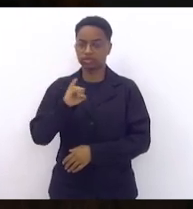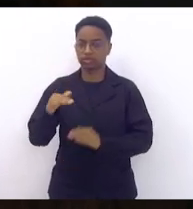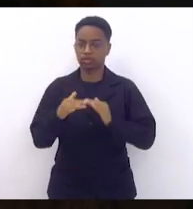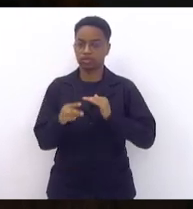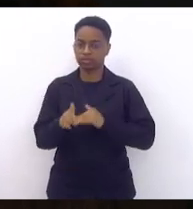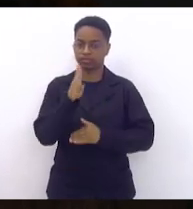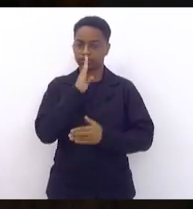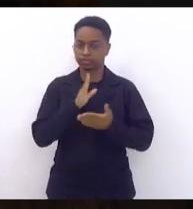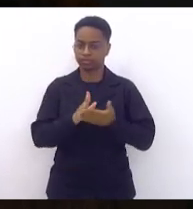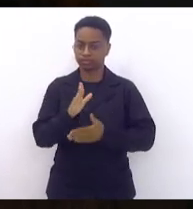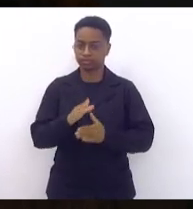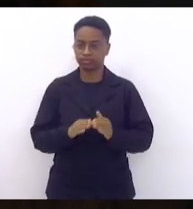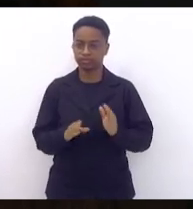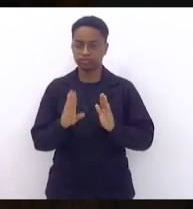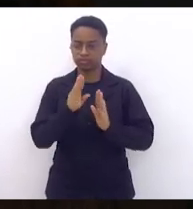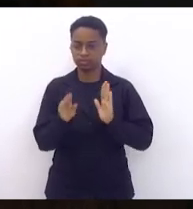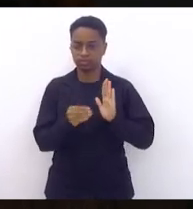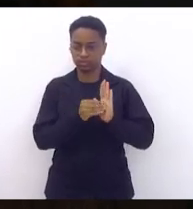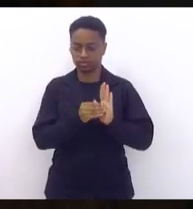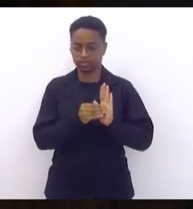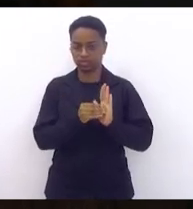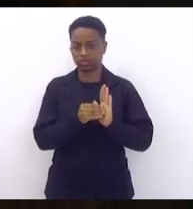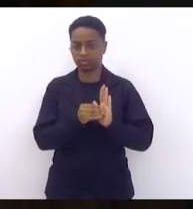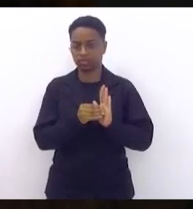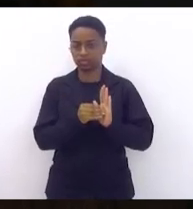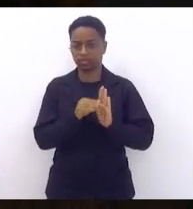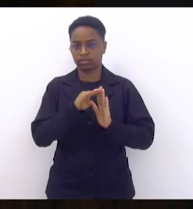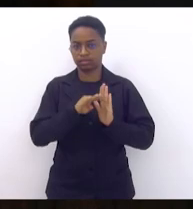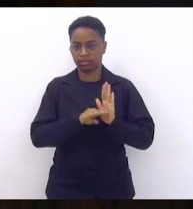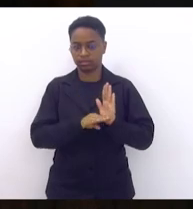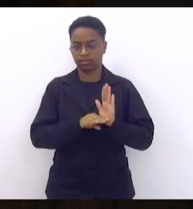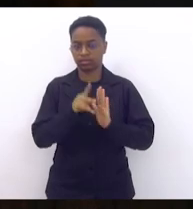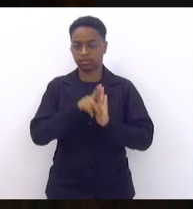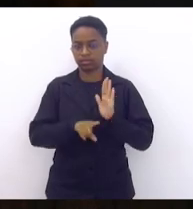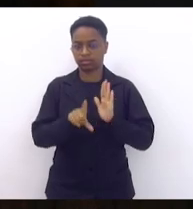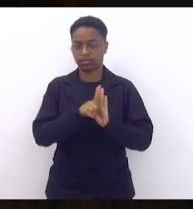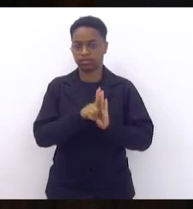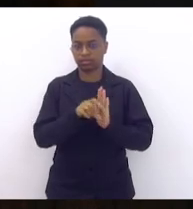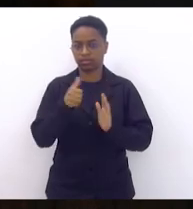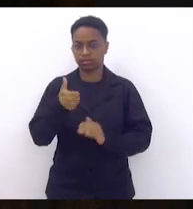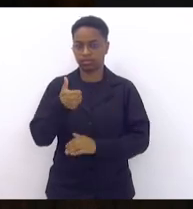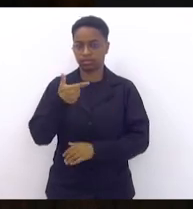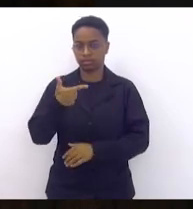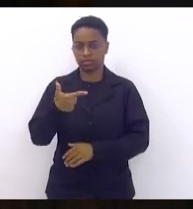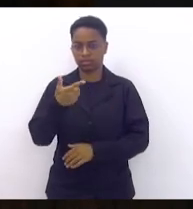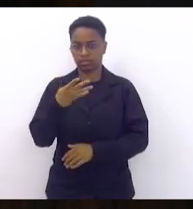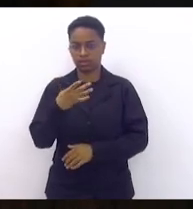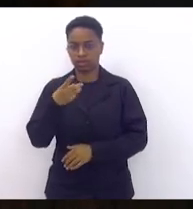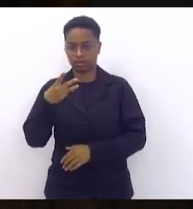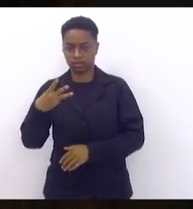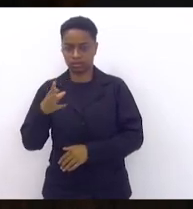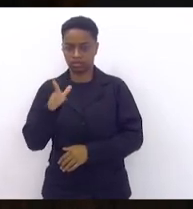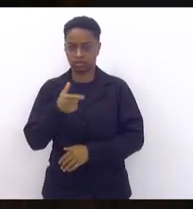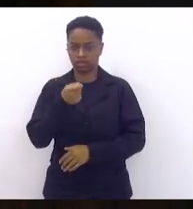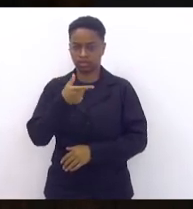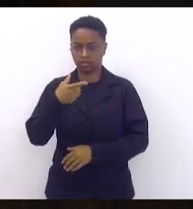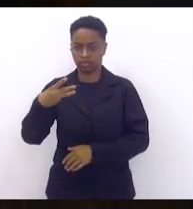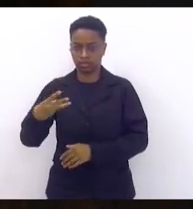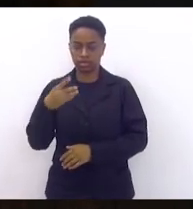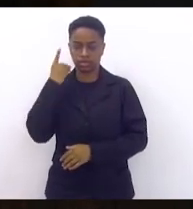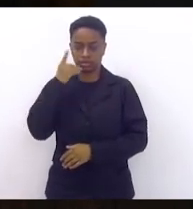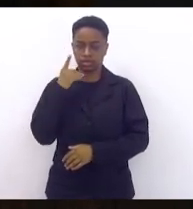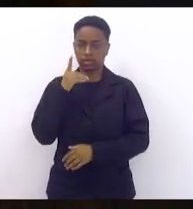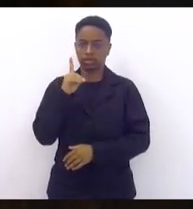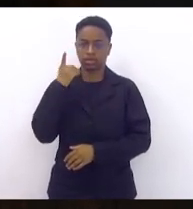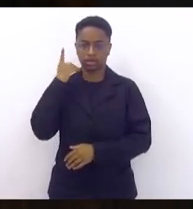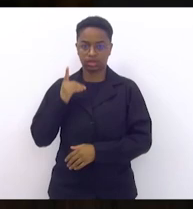aprovam, permaneçam como estão, aprovados. Requerimento de inclusão na ordem do dia do projeto de lei 1243, de 23, da deputada